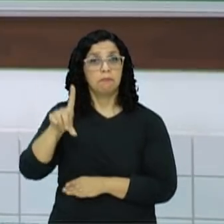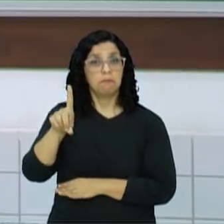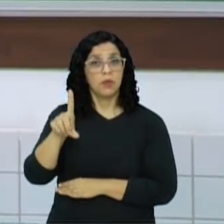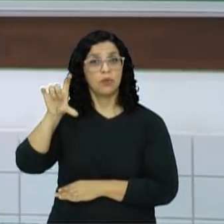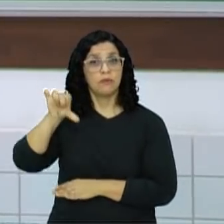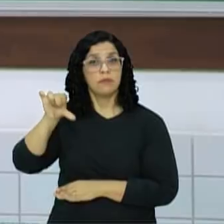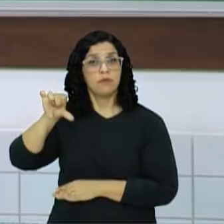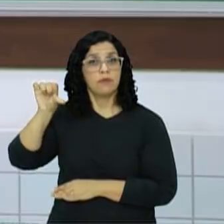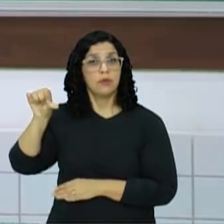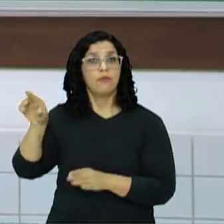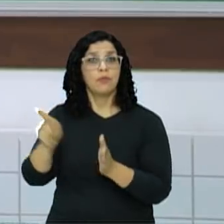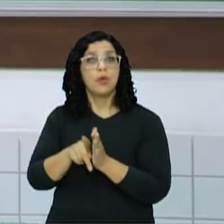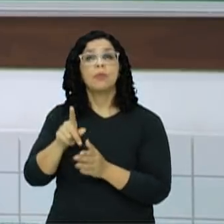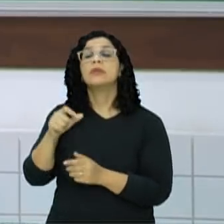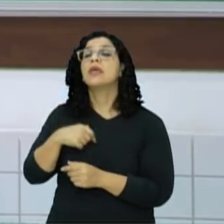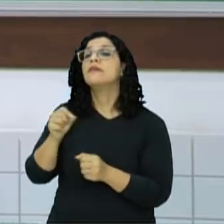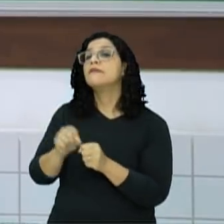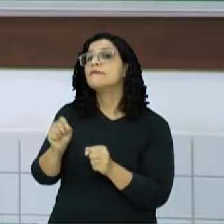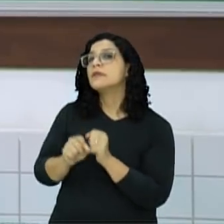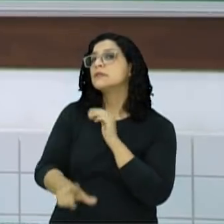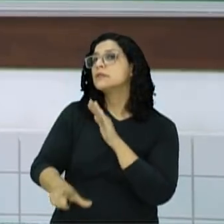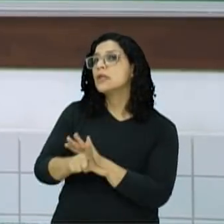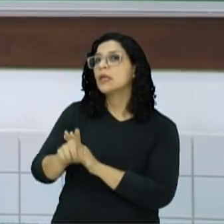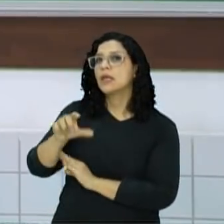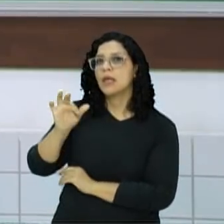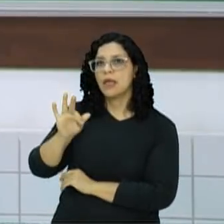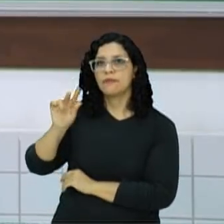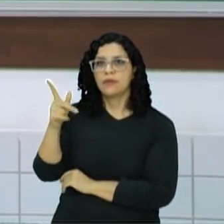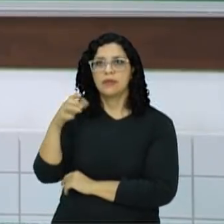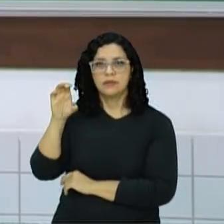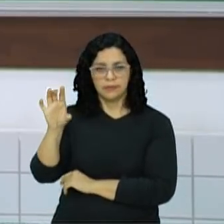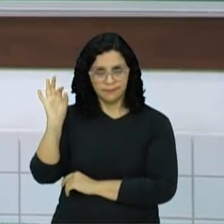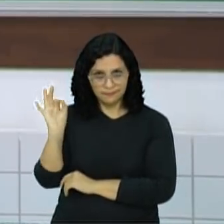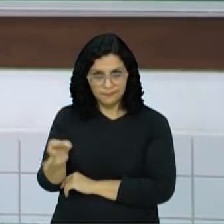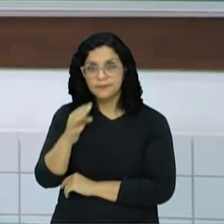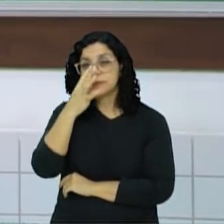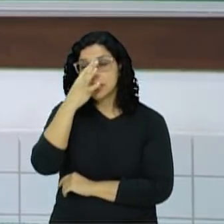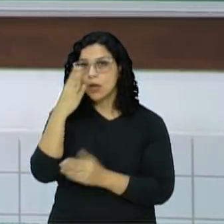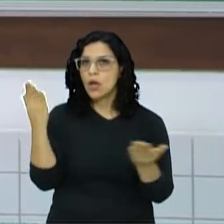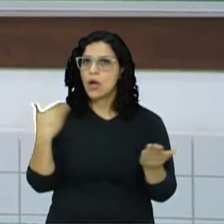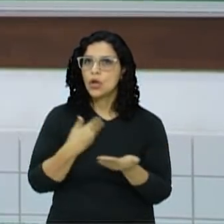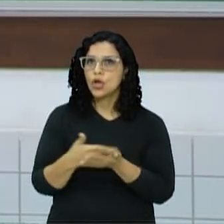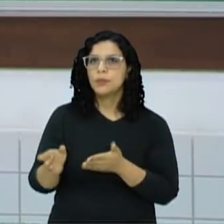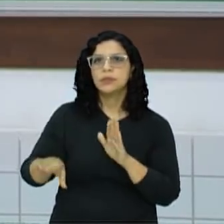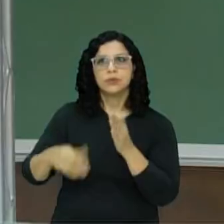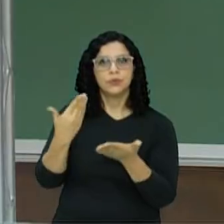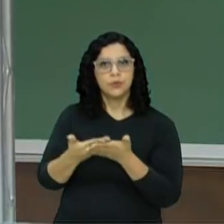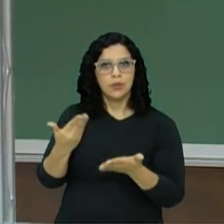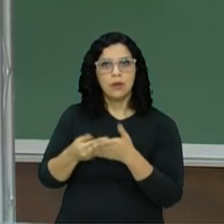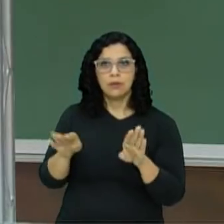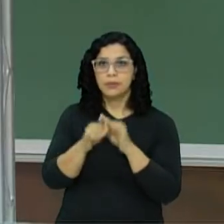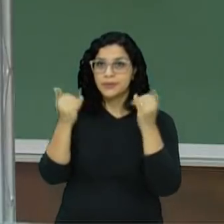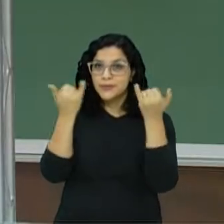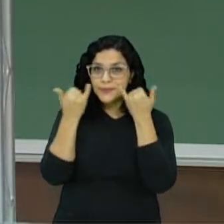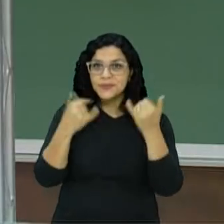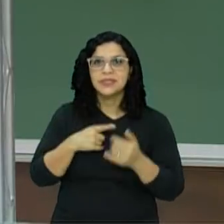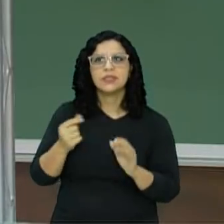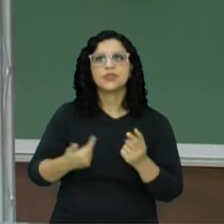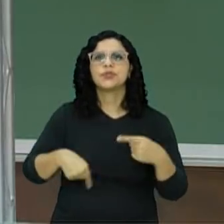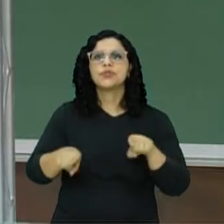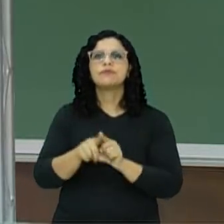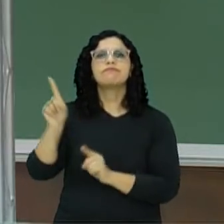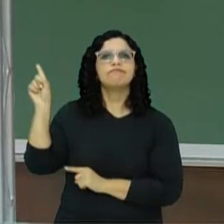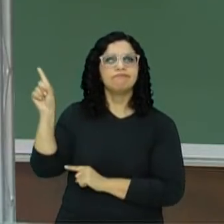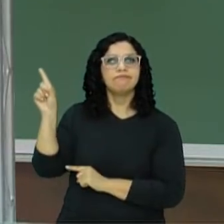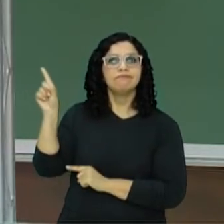1999, dentro do governo Fernando Henrique Cardoso. Começando nossa aula, então, depois dessas notícias, de novo aqui, ó,